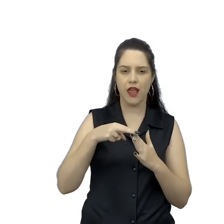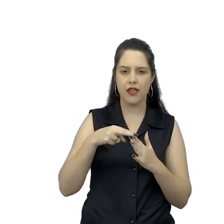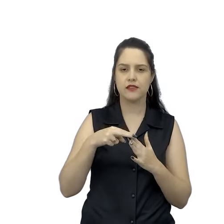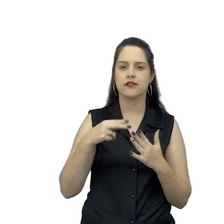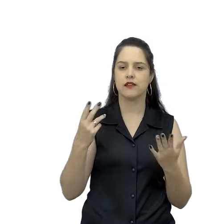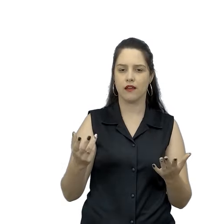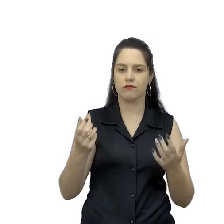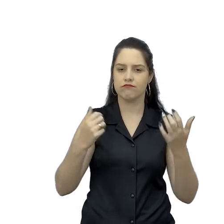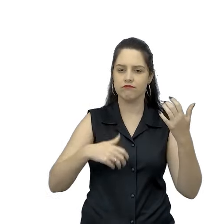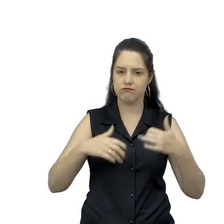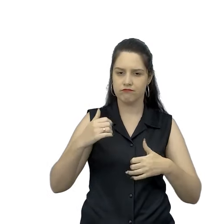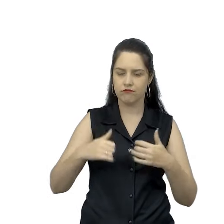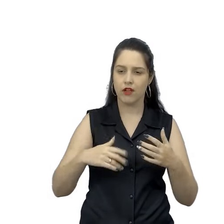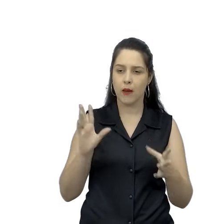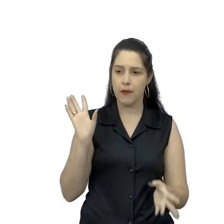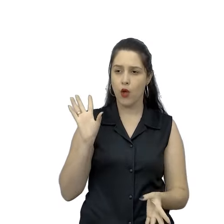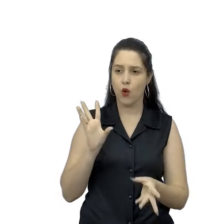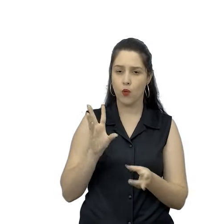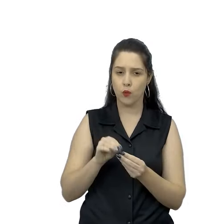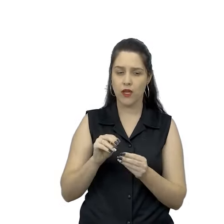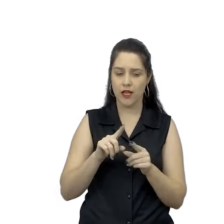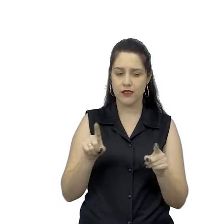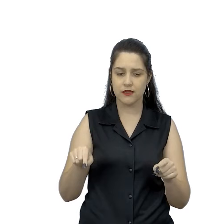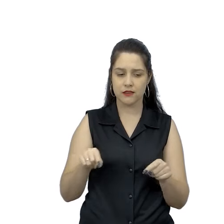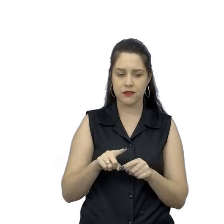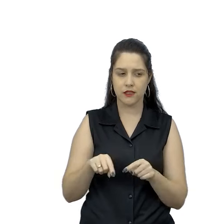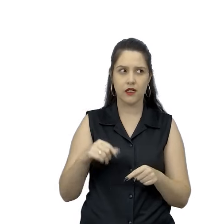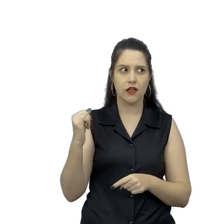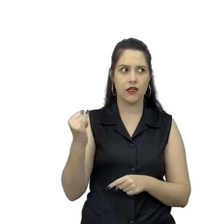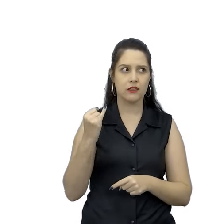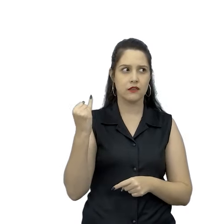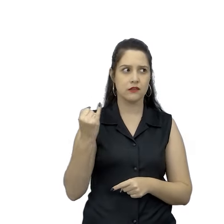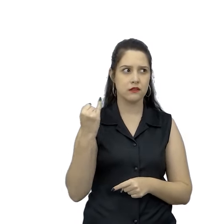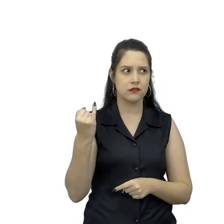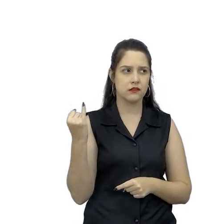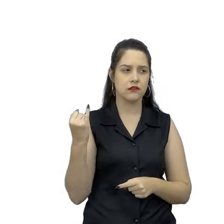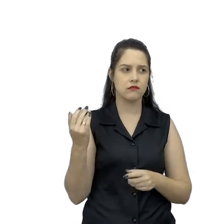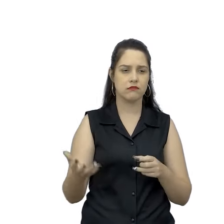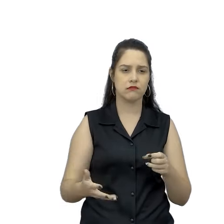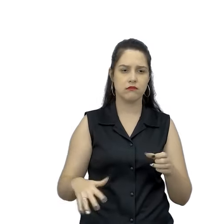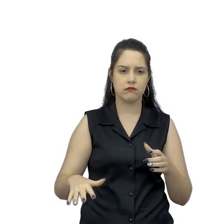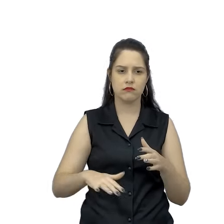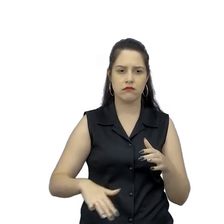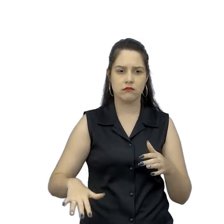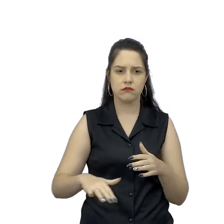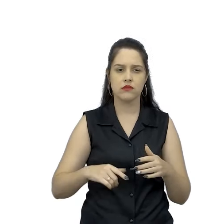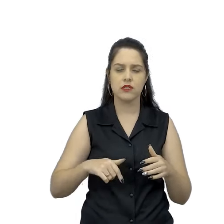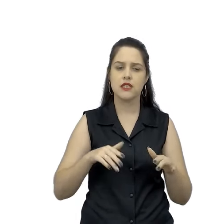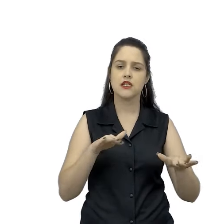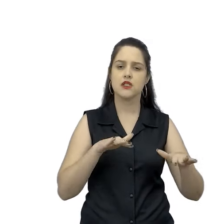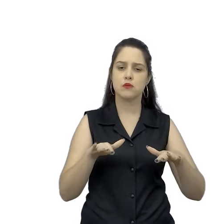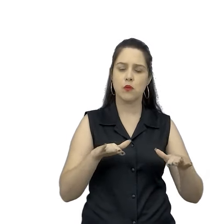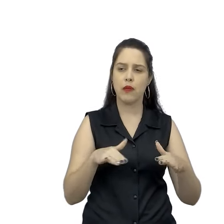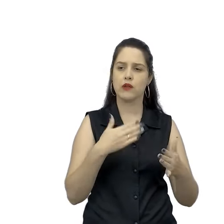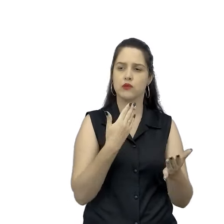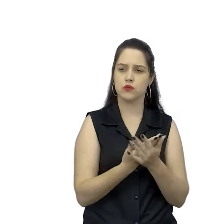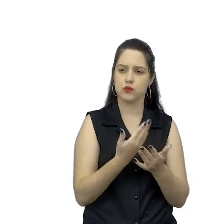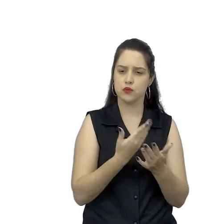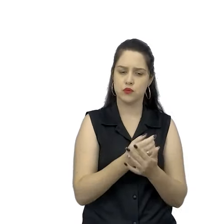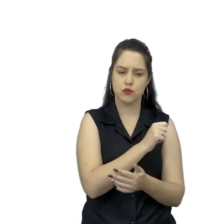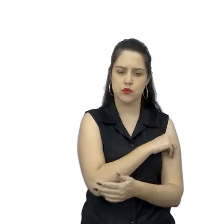debruçamos para poder construir as pautas, a importância da BNCC, do livro do professor Dante,